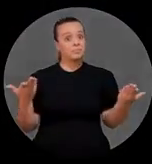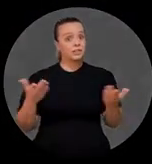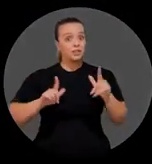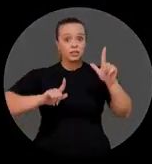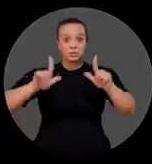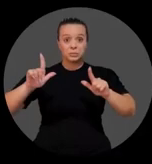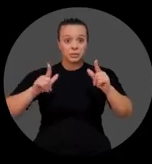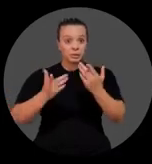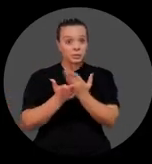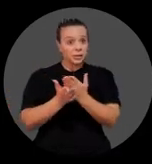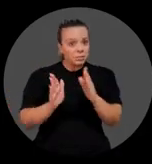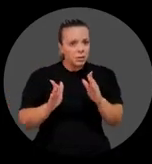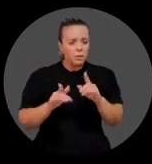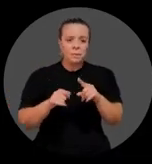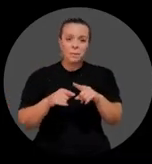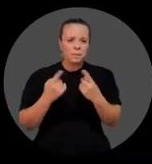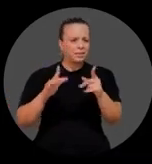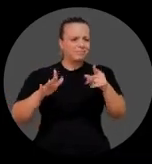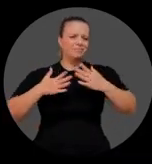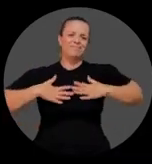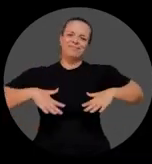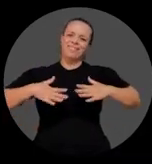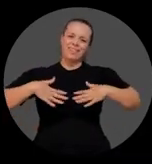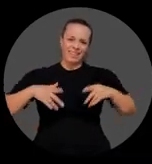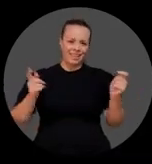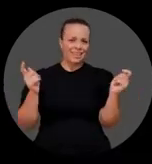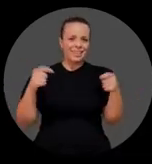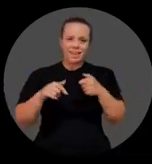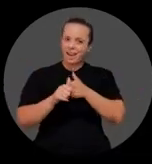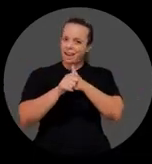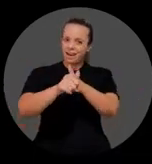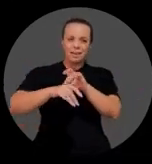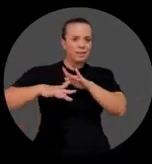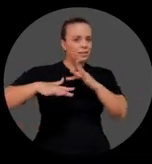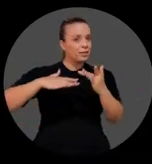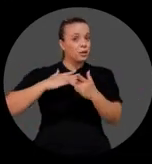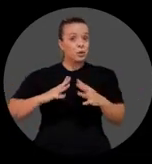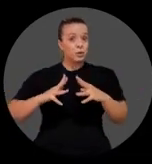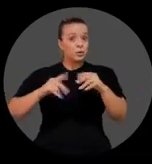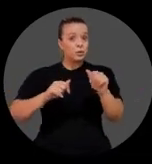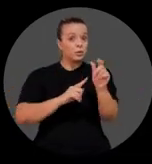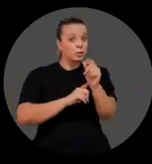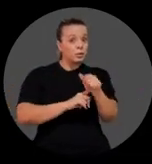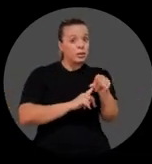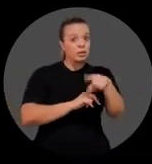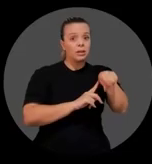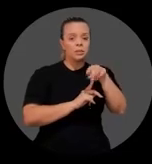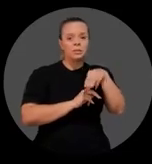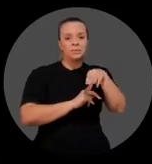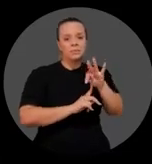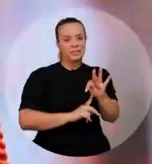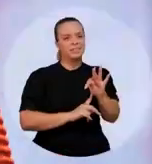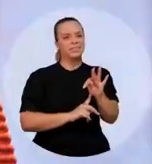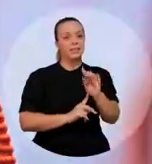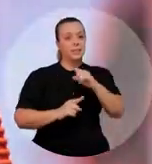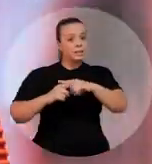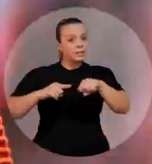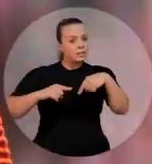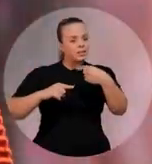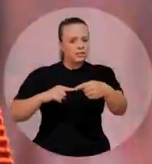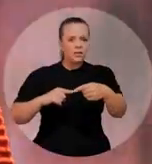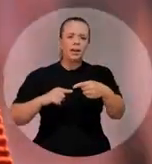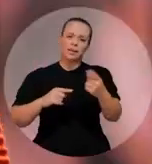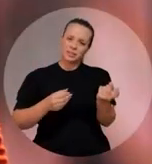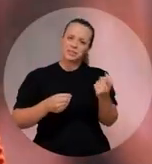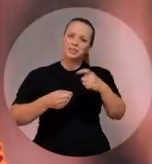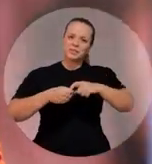E o programa de hoje fica por aqui, mas ó, fica de olho. Você consegue acompanhar tudo pelas redes sociais, @assembleiamt. E na